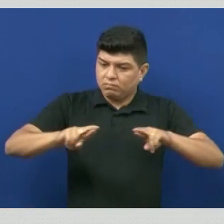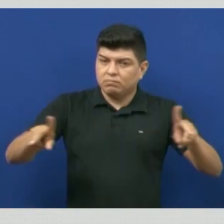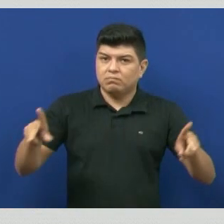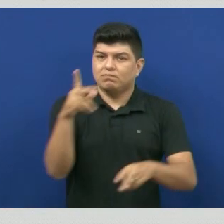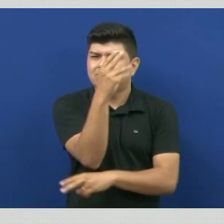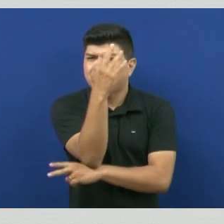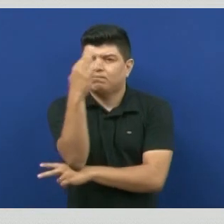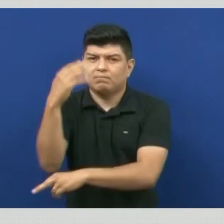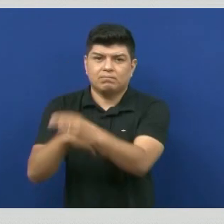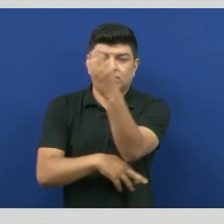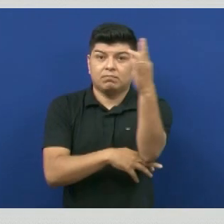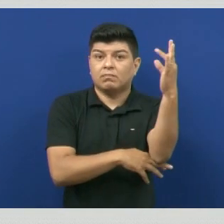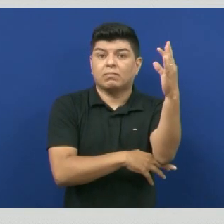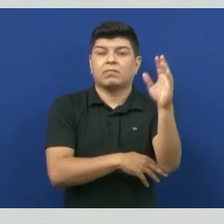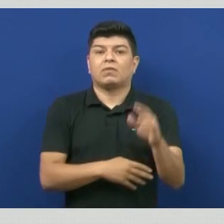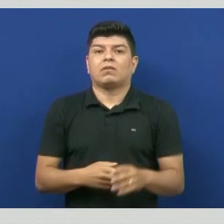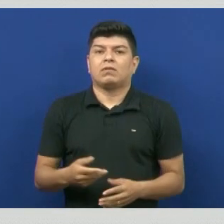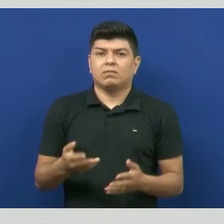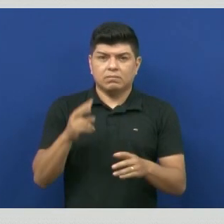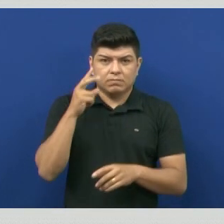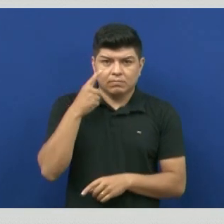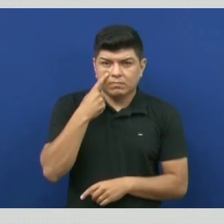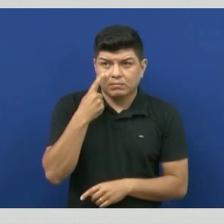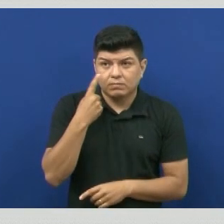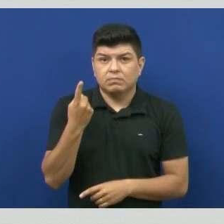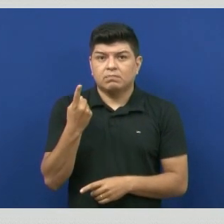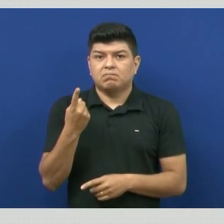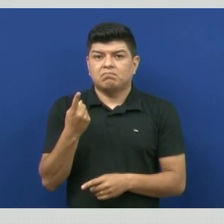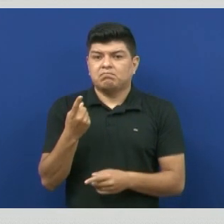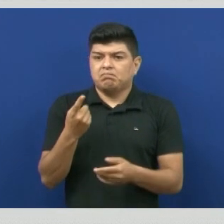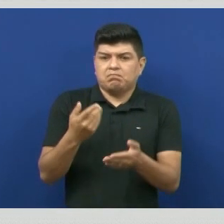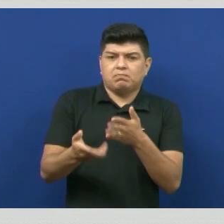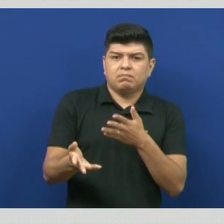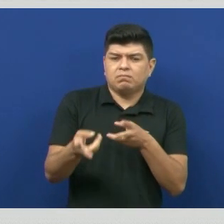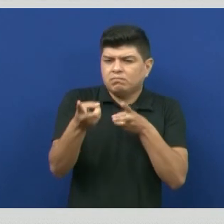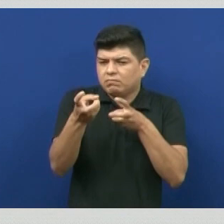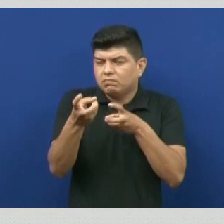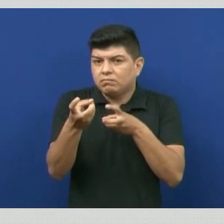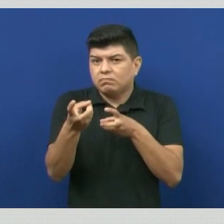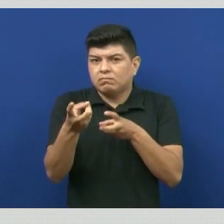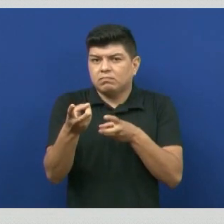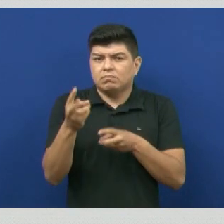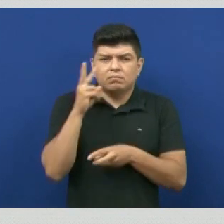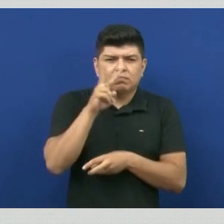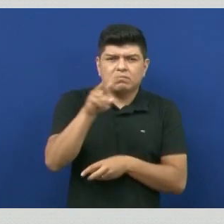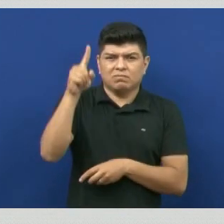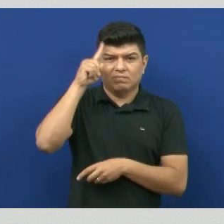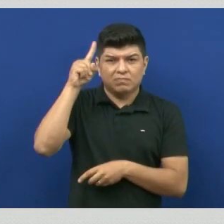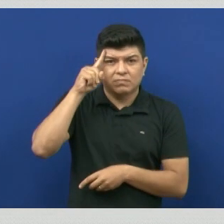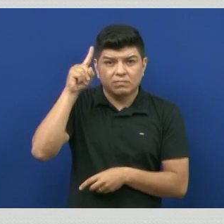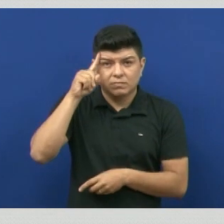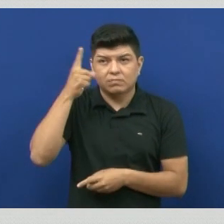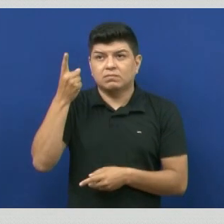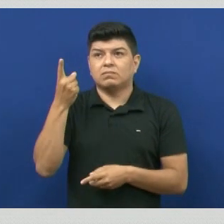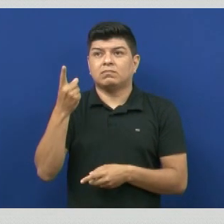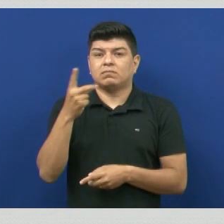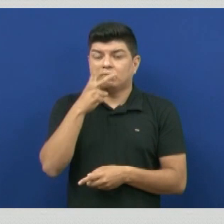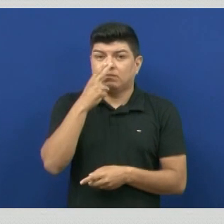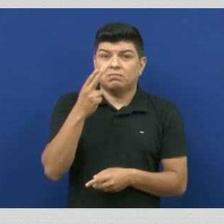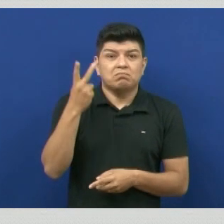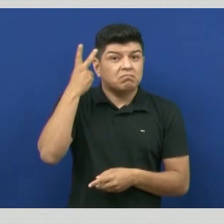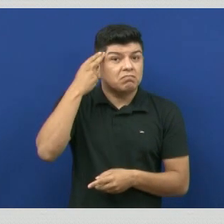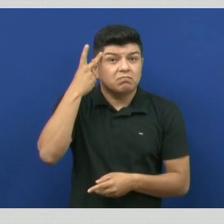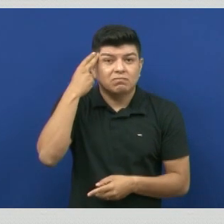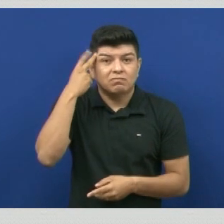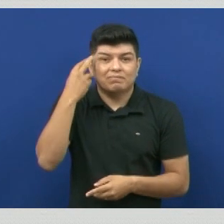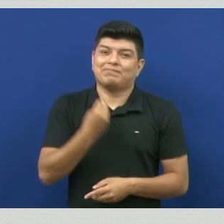paisagens. Habituado a elas, nós deixamos de perceber. Aquilo que nós vemos todos os dias se torna algo